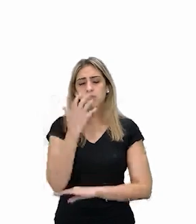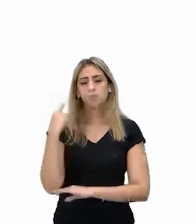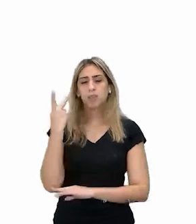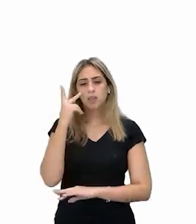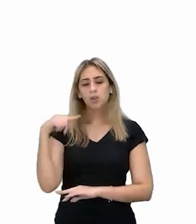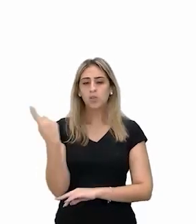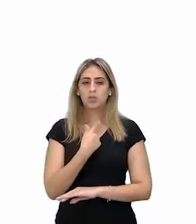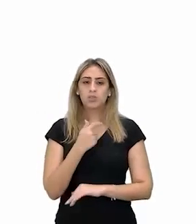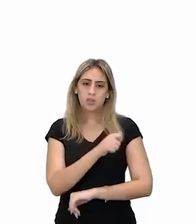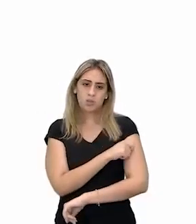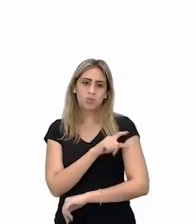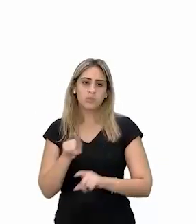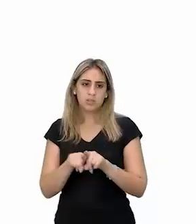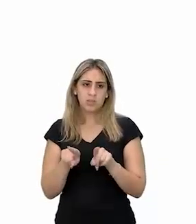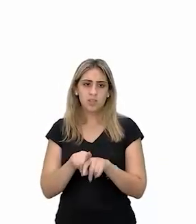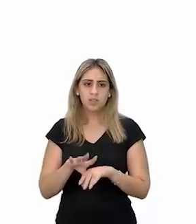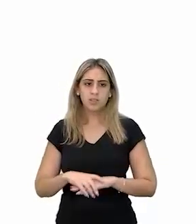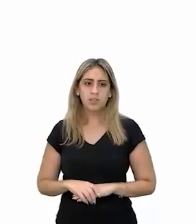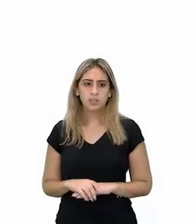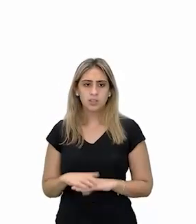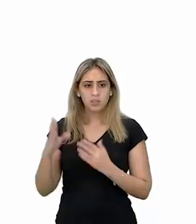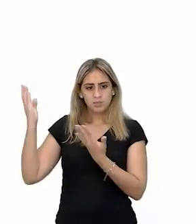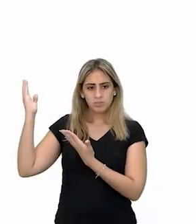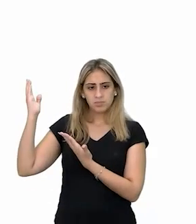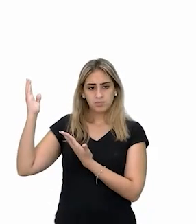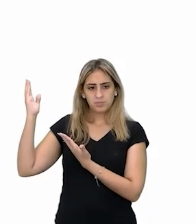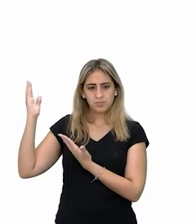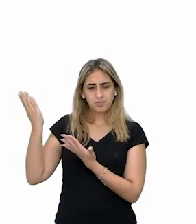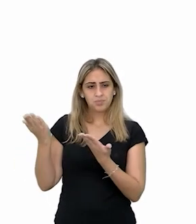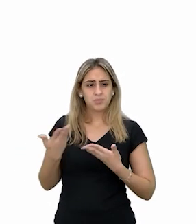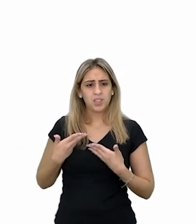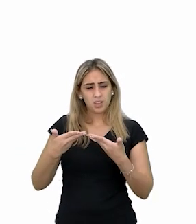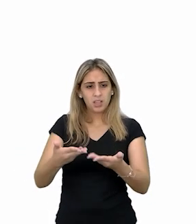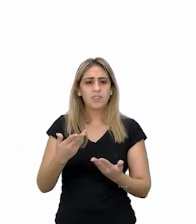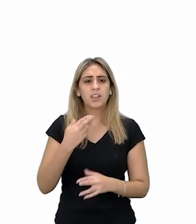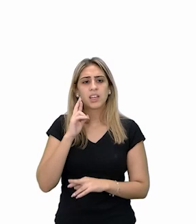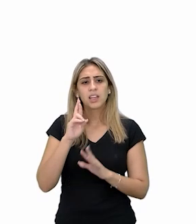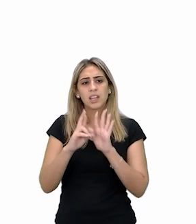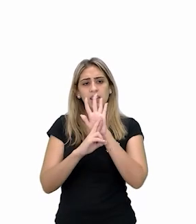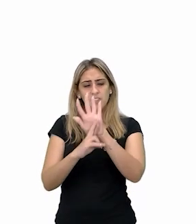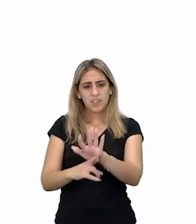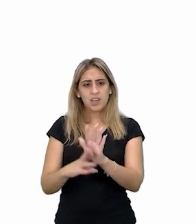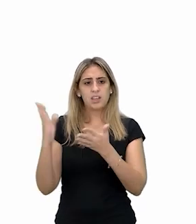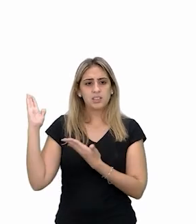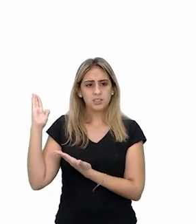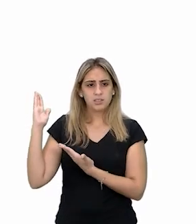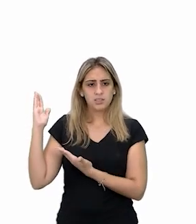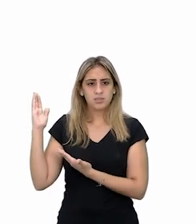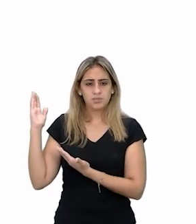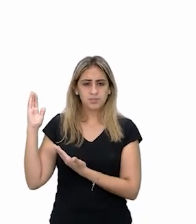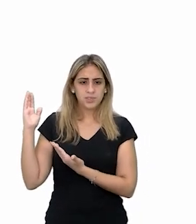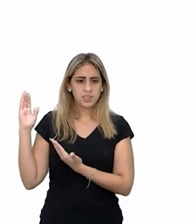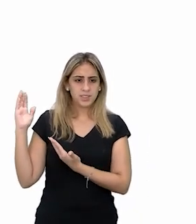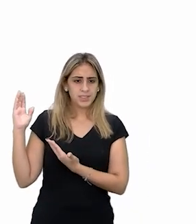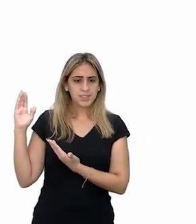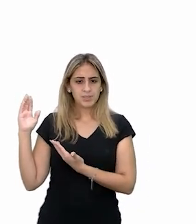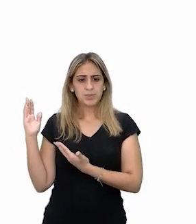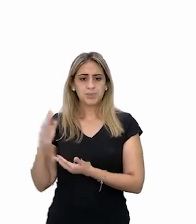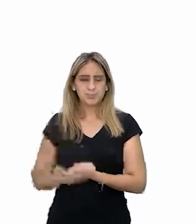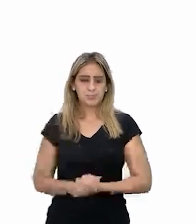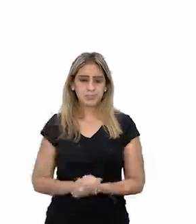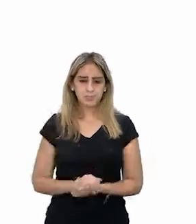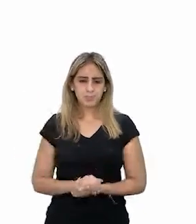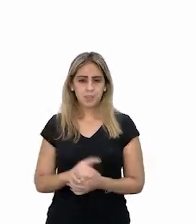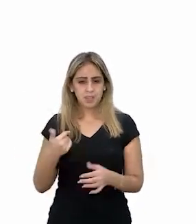nossos estudantes também. Por fim, trago aqui as referências, né, que a gente utilizou na pauta, lembrando que essa pauta vai